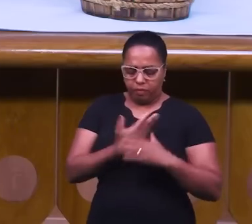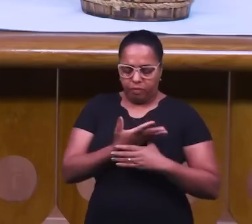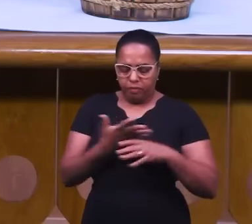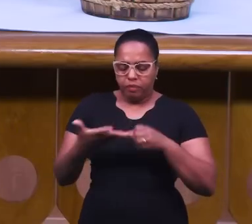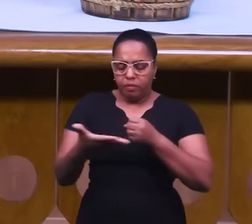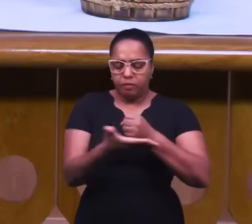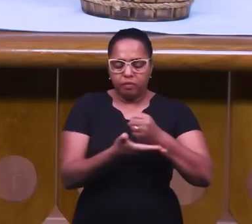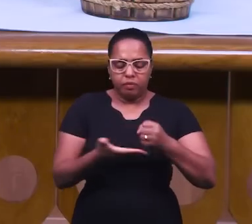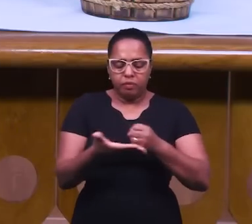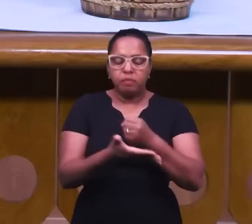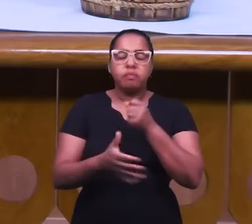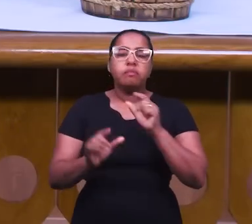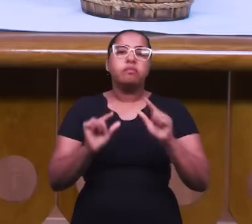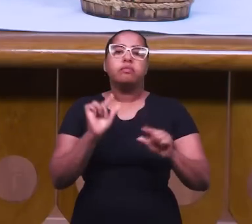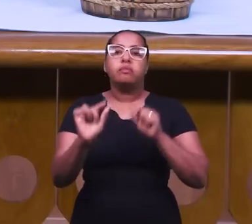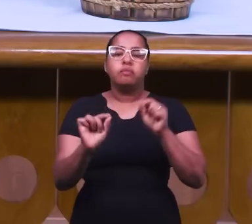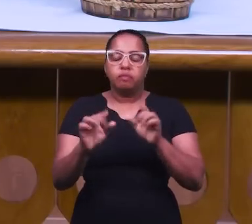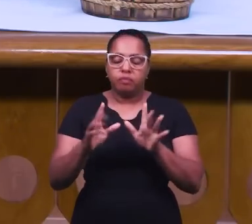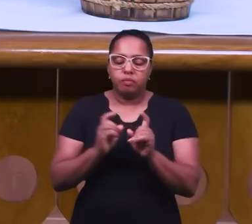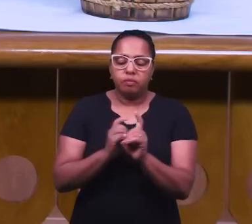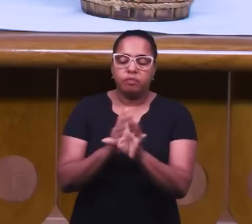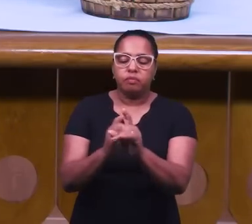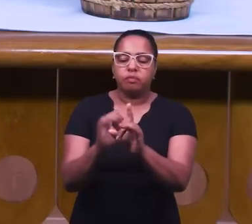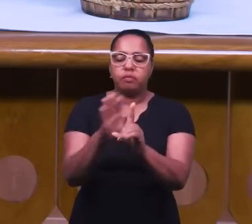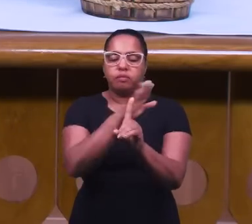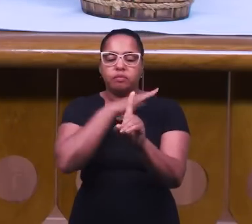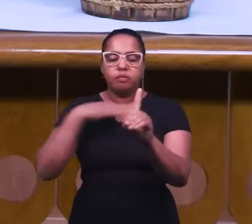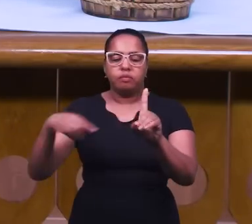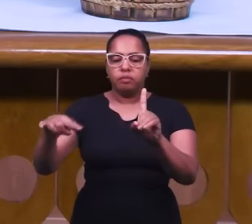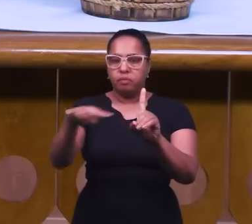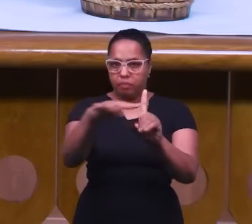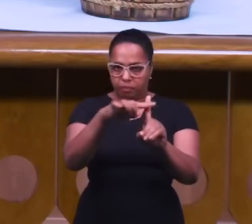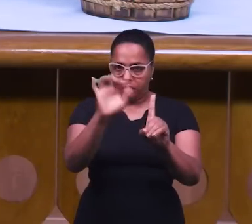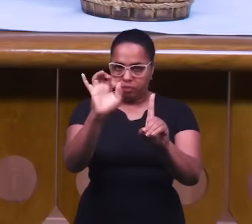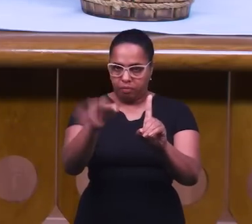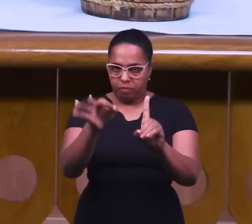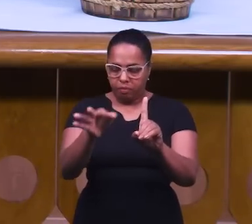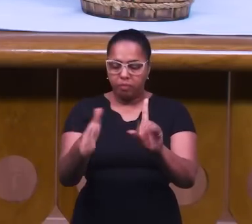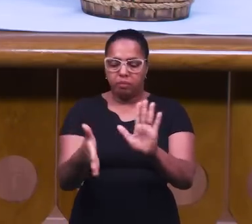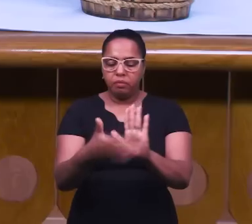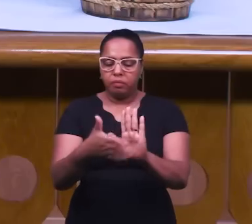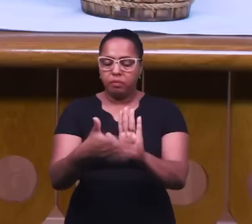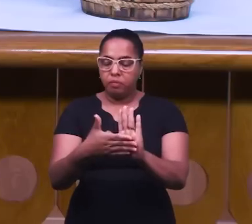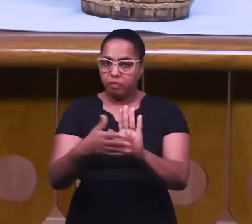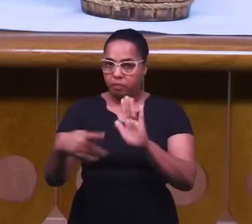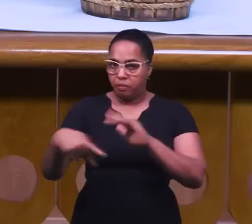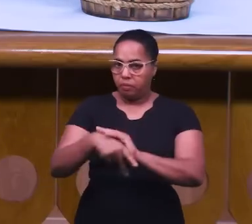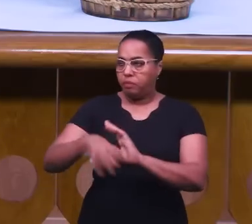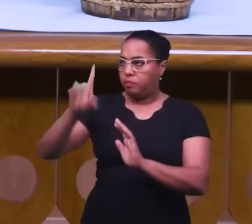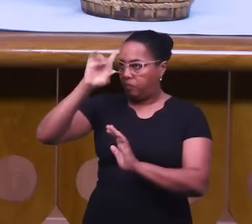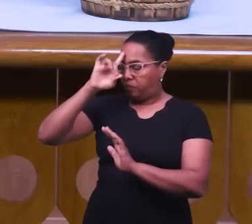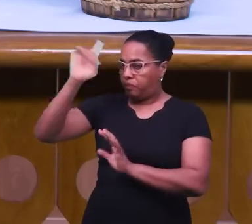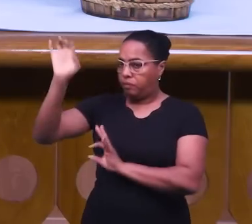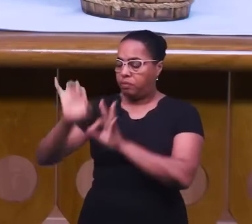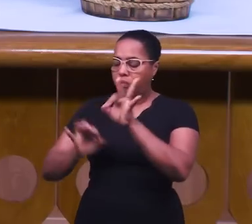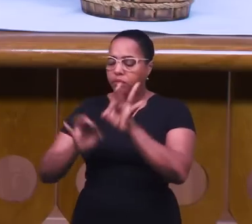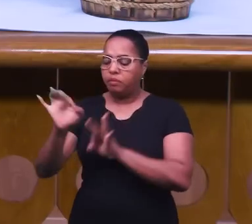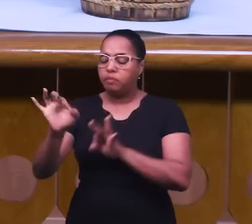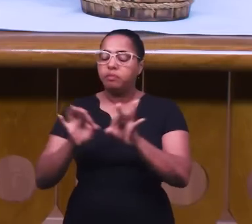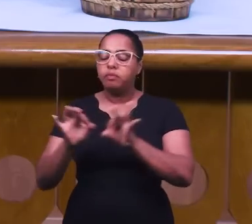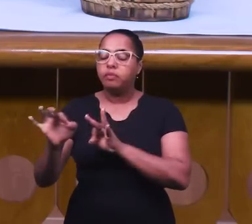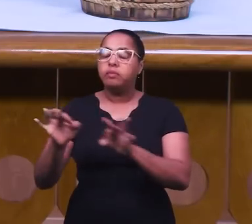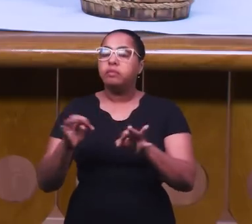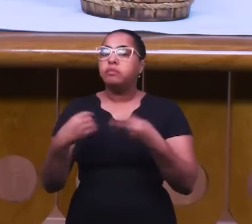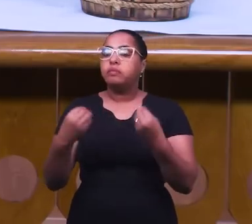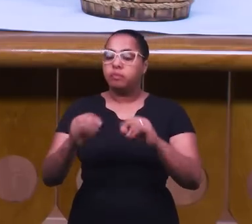ela é baseada na doutrina do sacrifício do Senhor Jesus. Isto é um projeto de Deus, que aprove a Deus preparar para